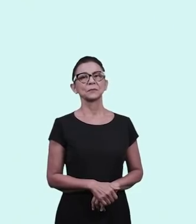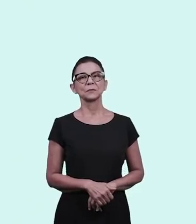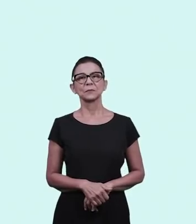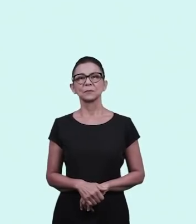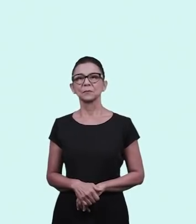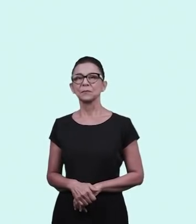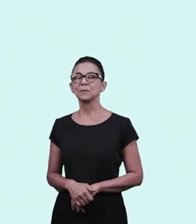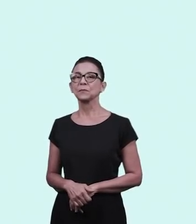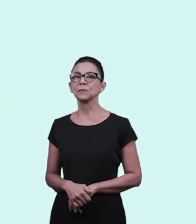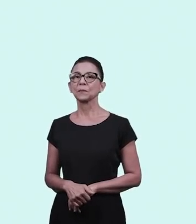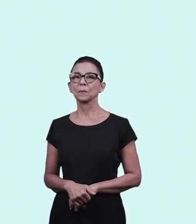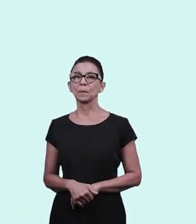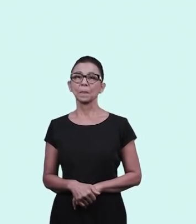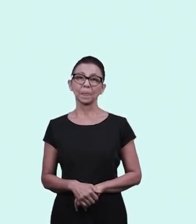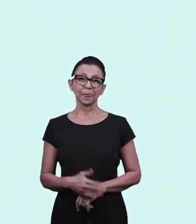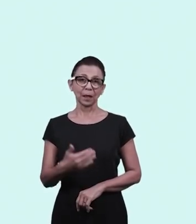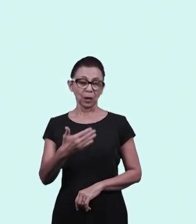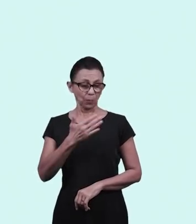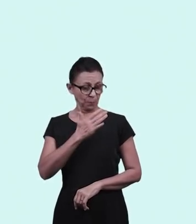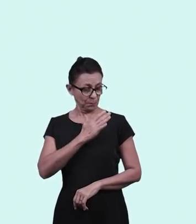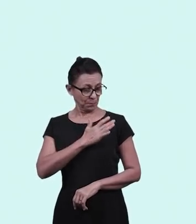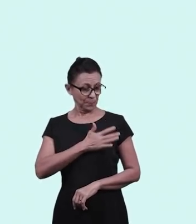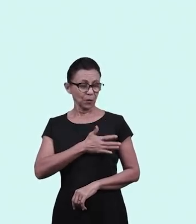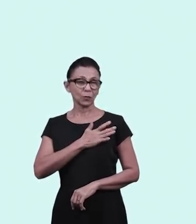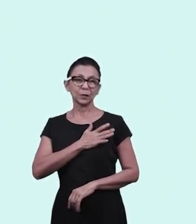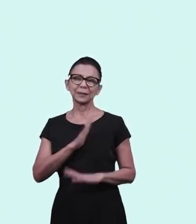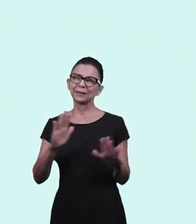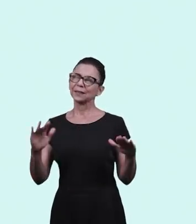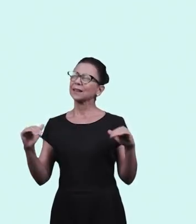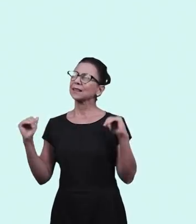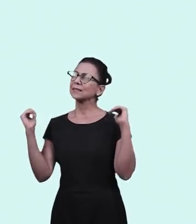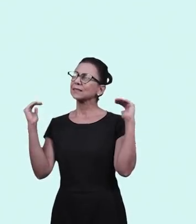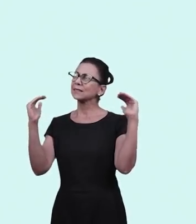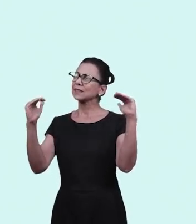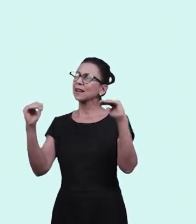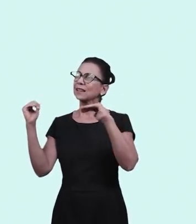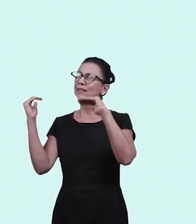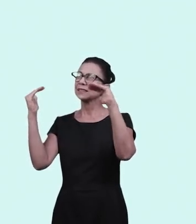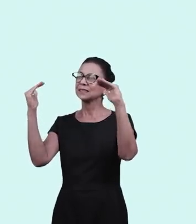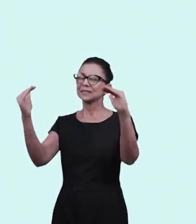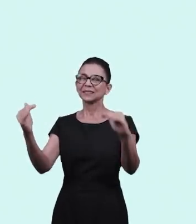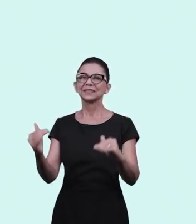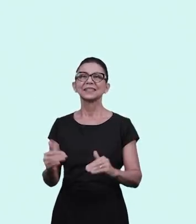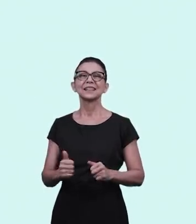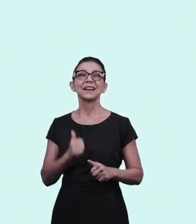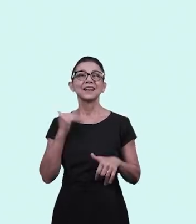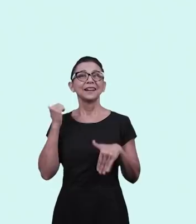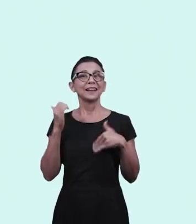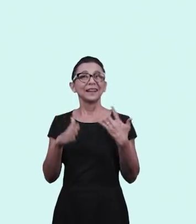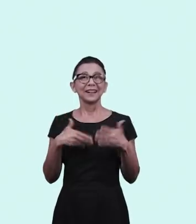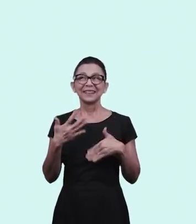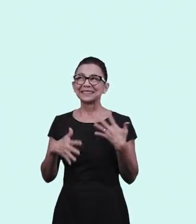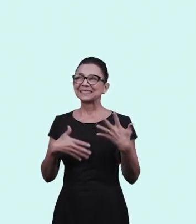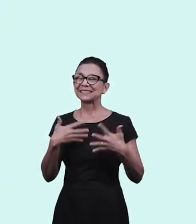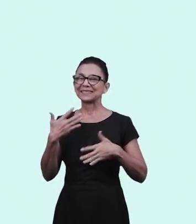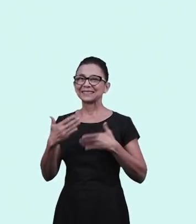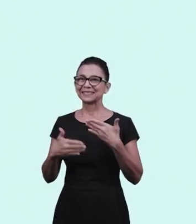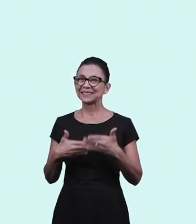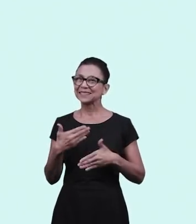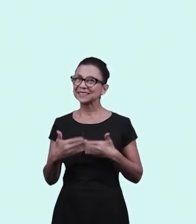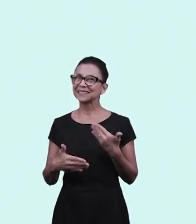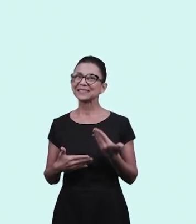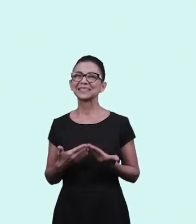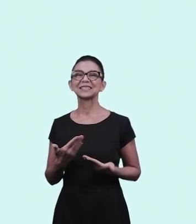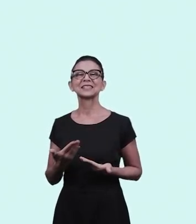Pelo que o meu coração exulta, salta de alegria, e com o